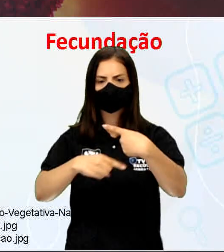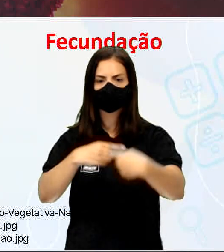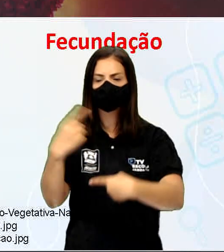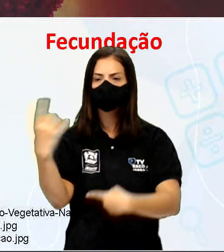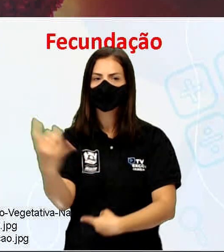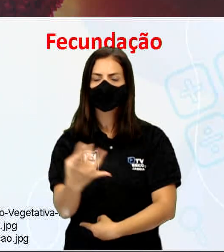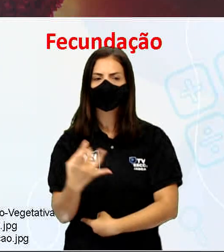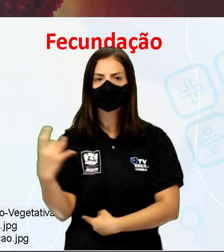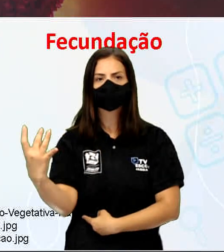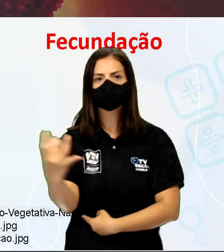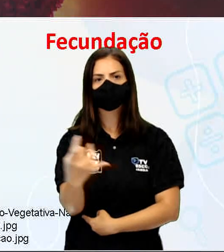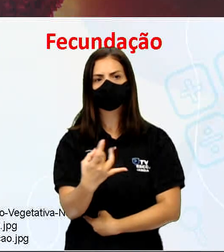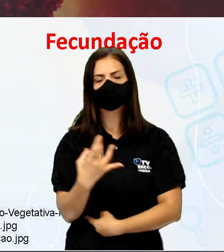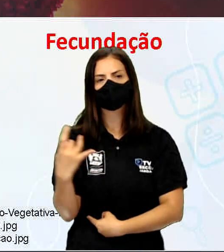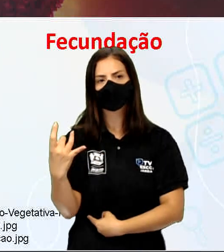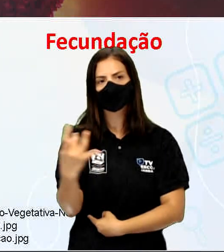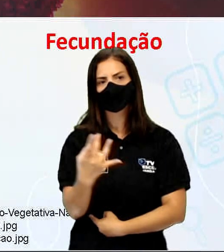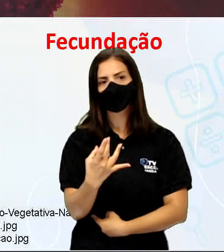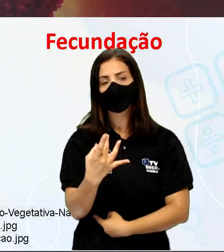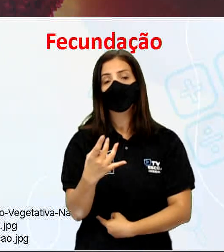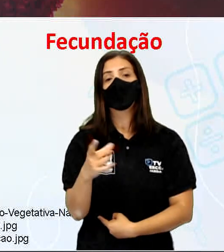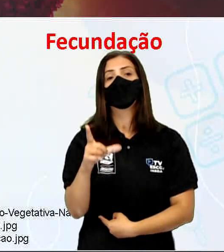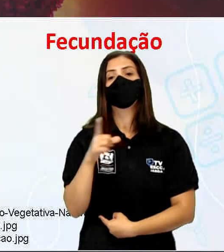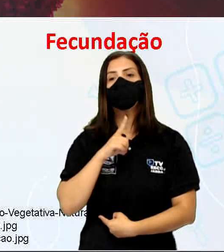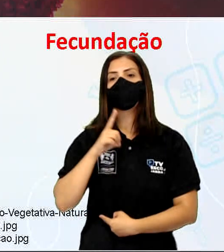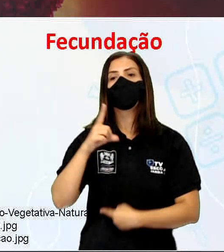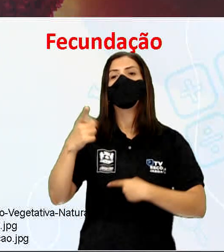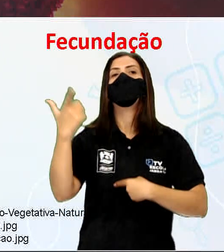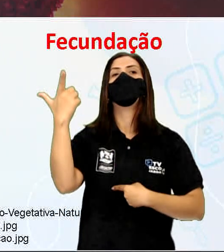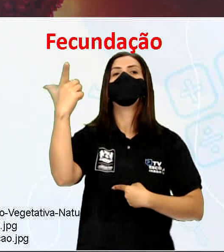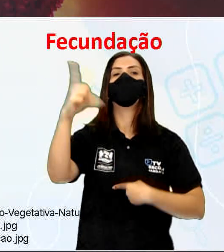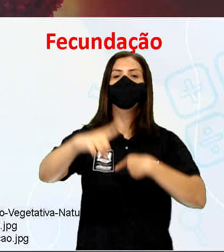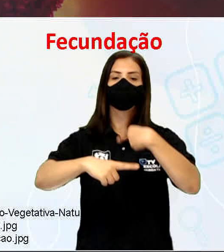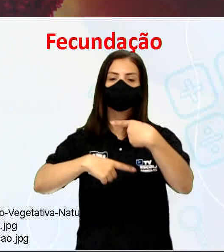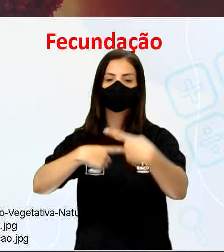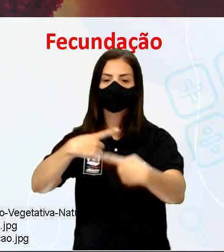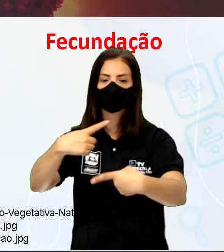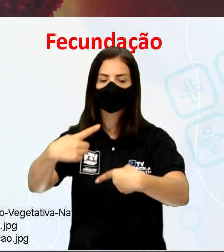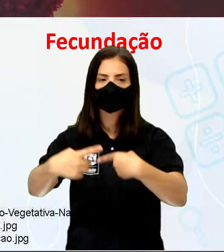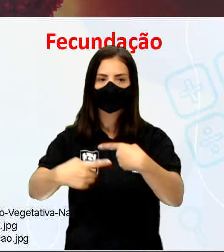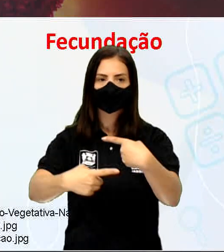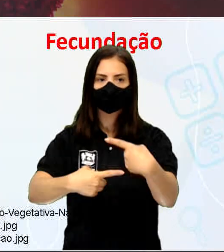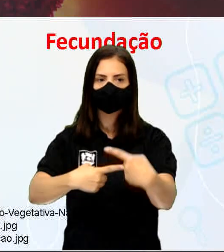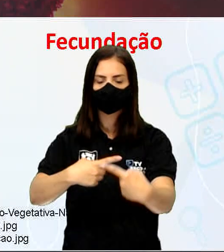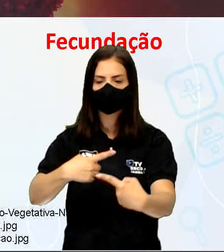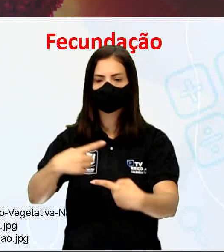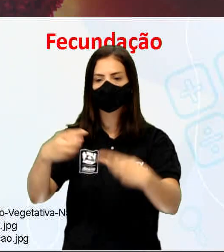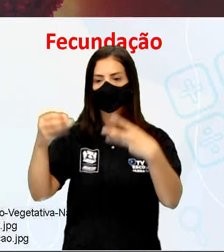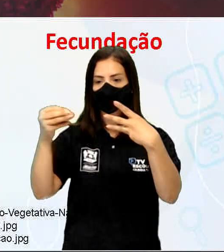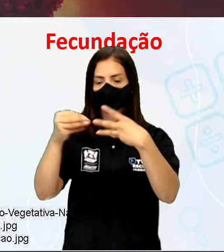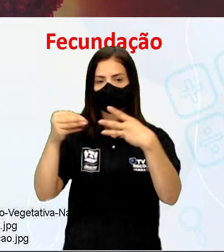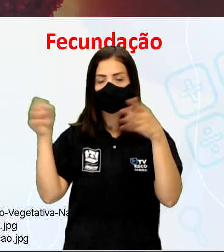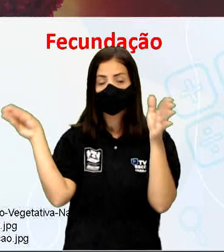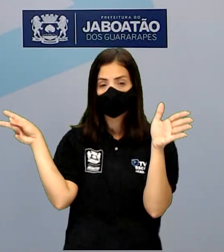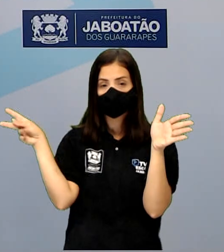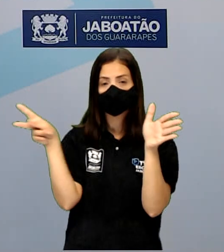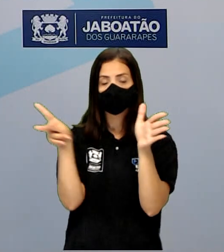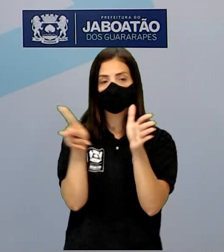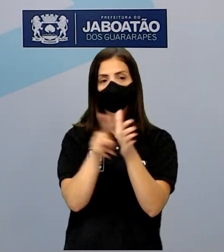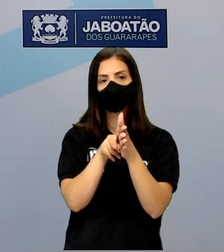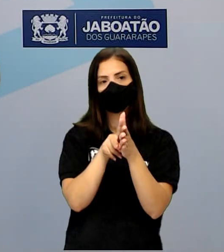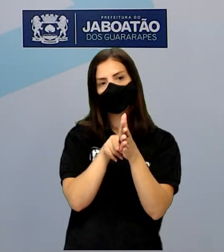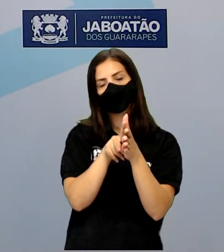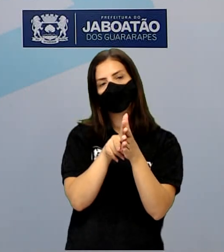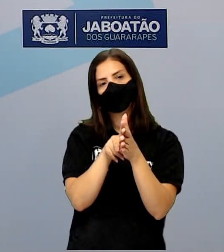existe também uma forma de reprodução sexuada que é a fecundação, no qual o organismo produz células específicas, no nosso caso,